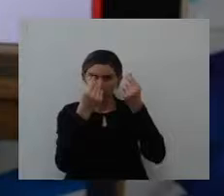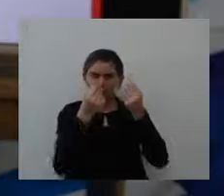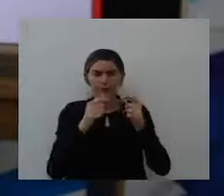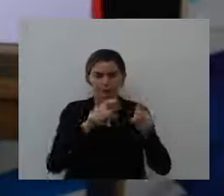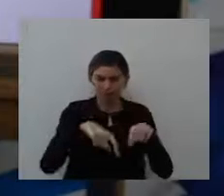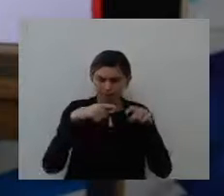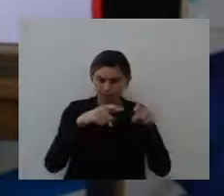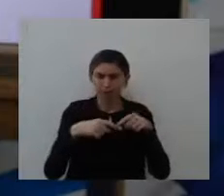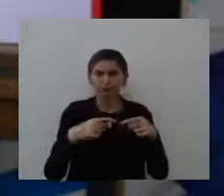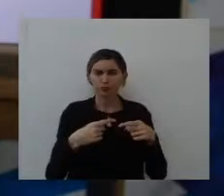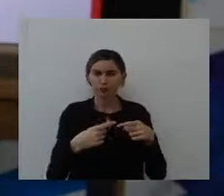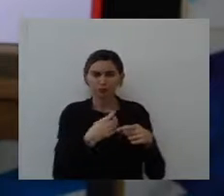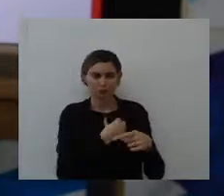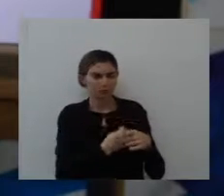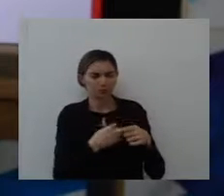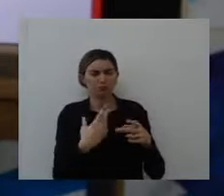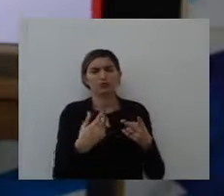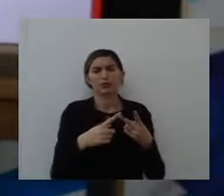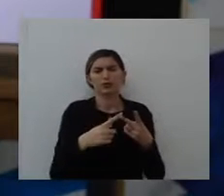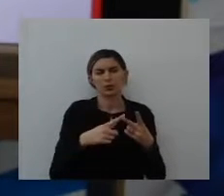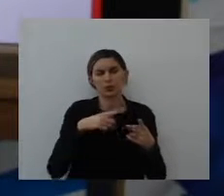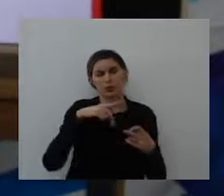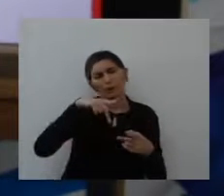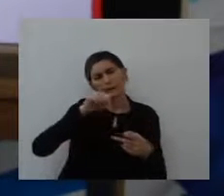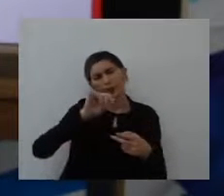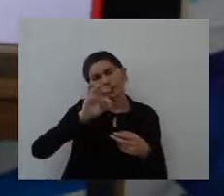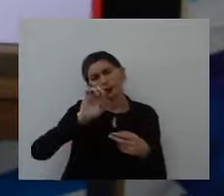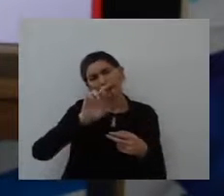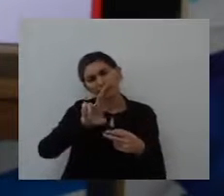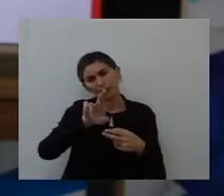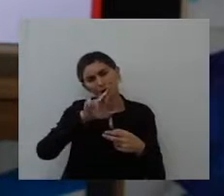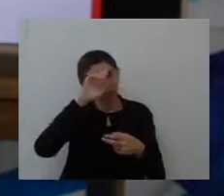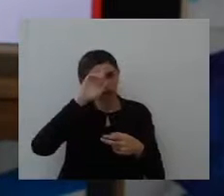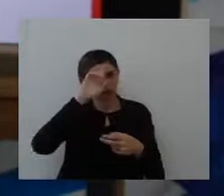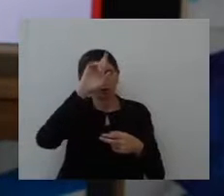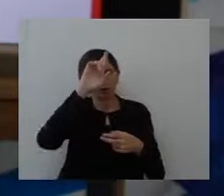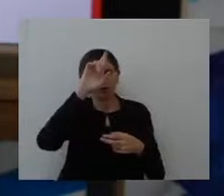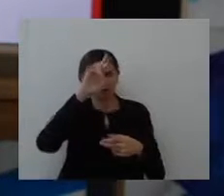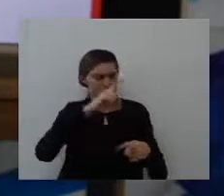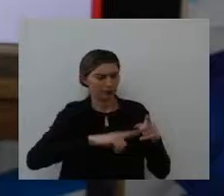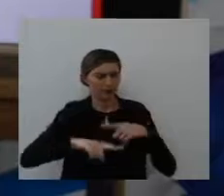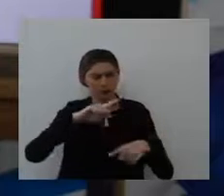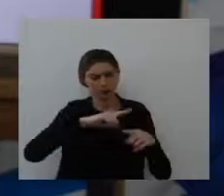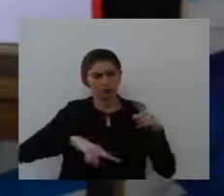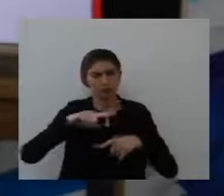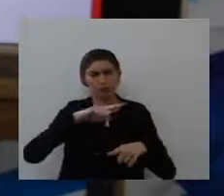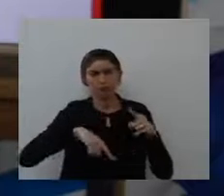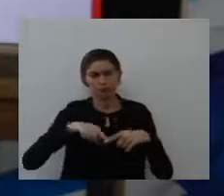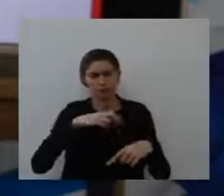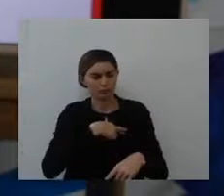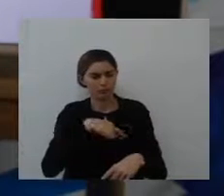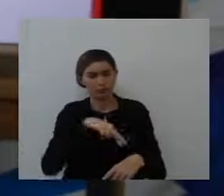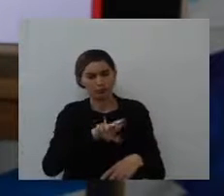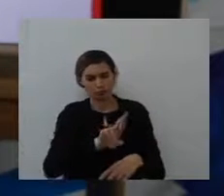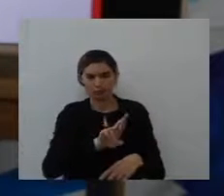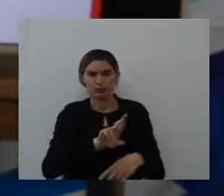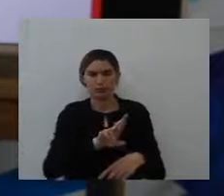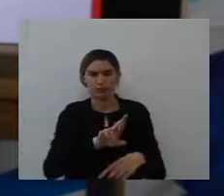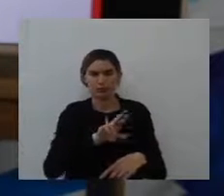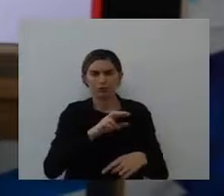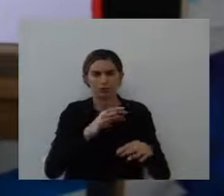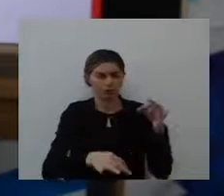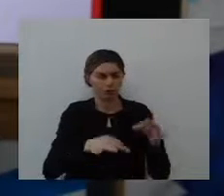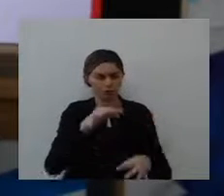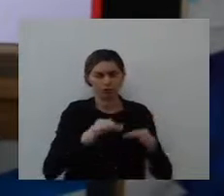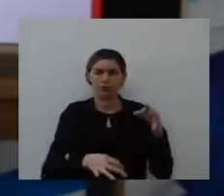agrária e autossuficiente, o pater, funções administrativas, religiosas,